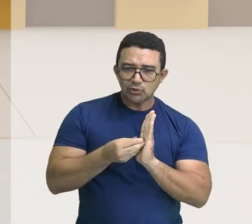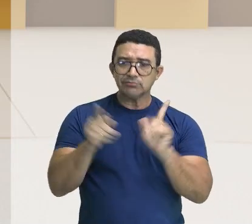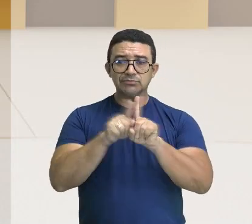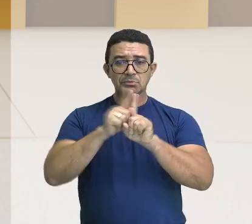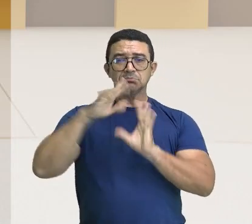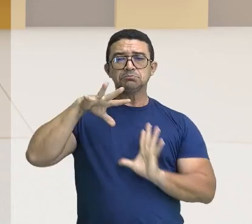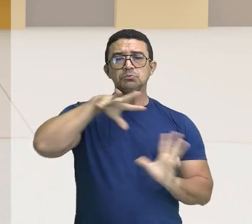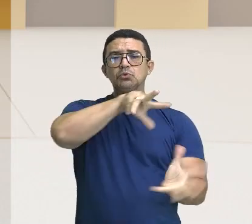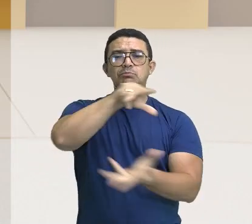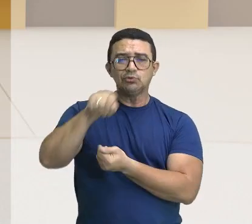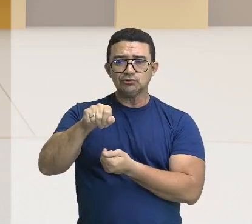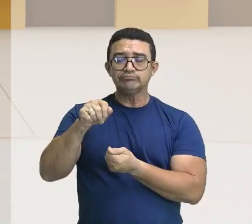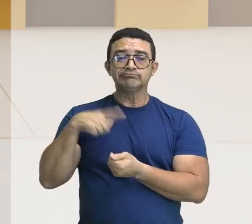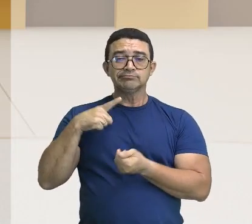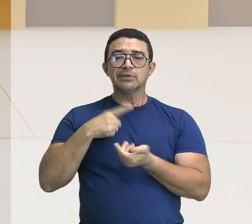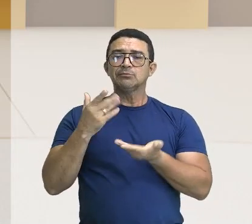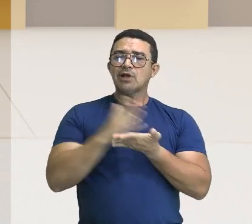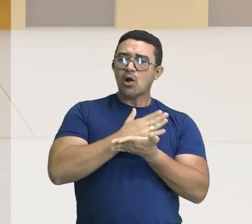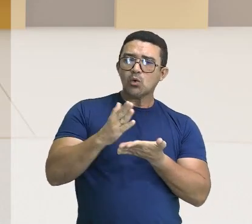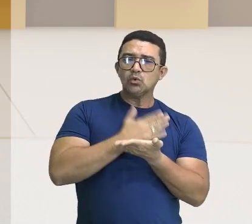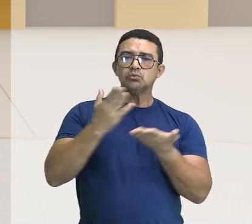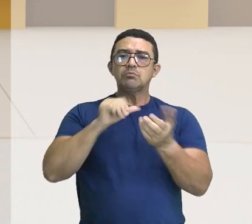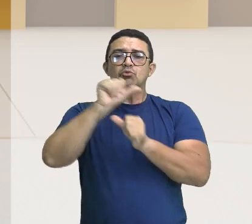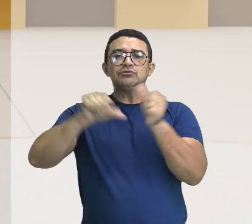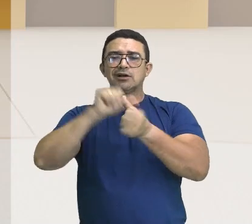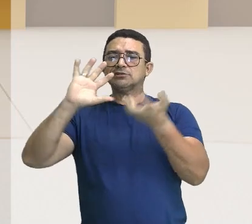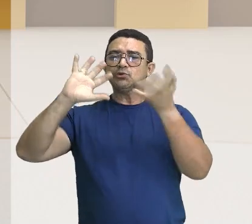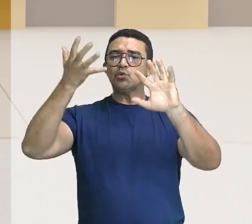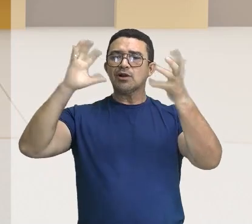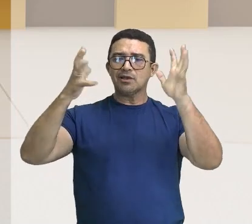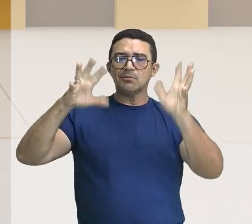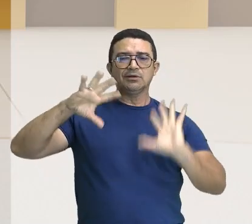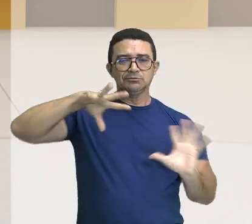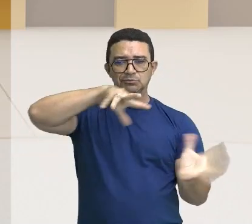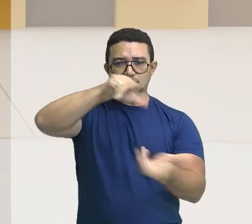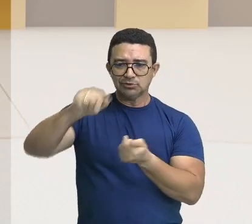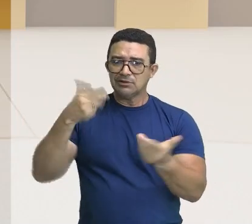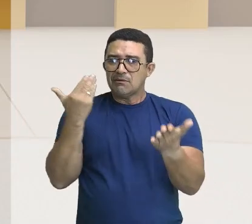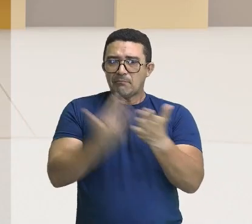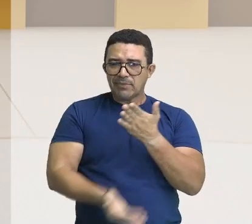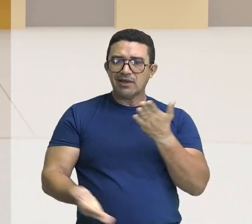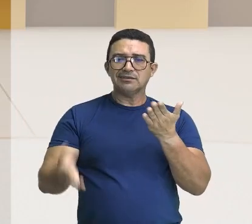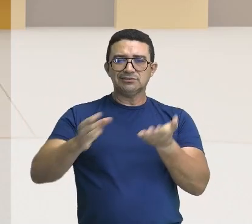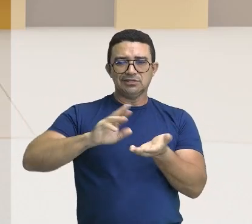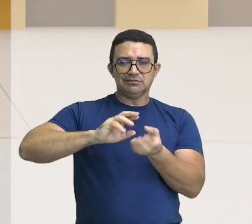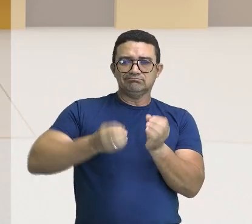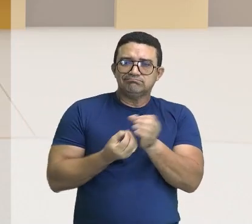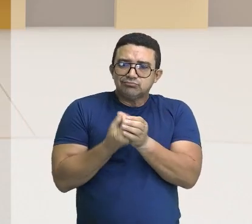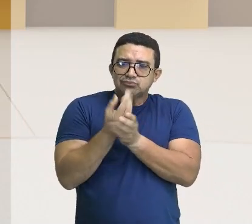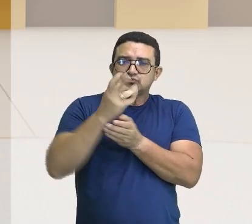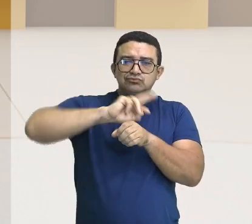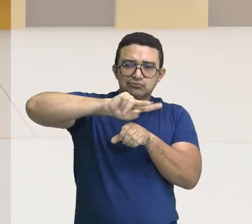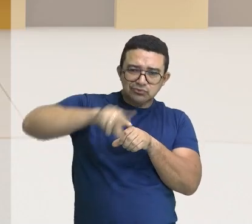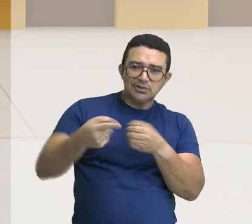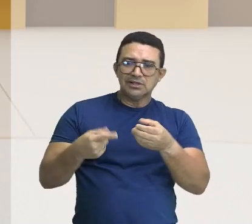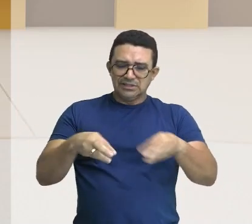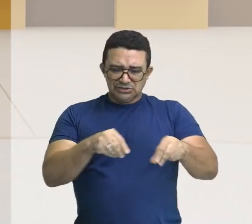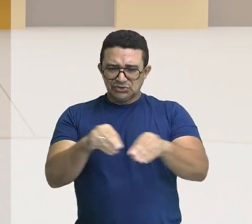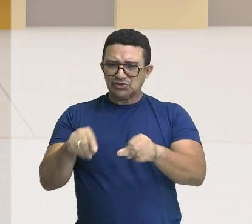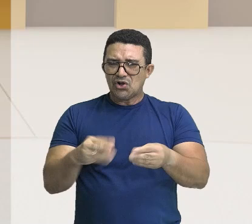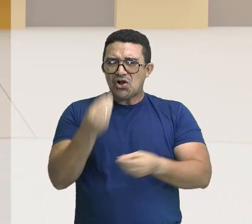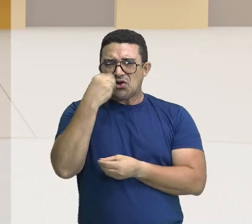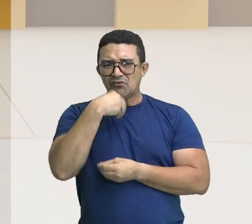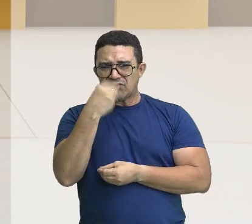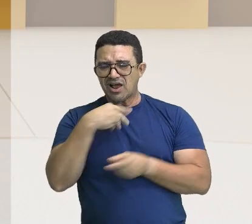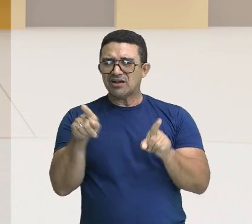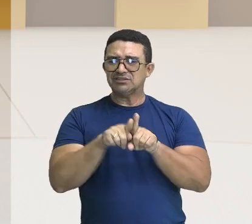mundo. Então a gente tem aqui alguns: alterações no clima global, perda da biodiversidade, erosão do solo e